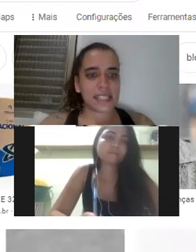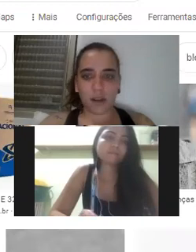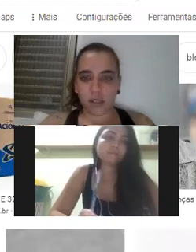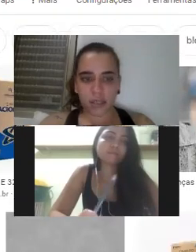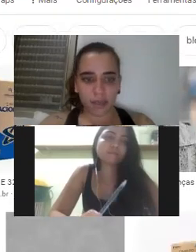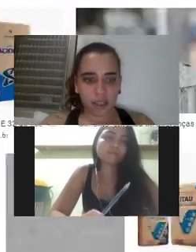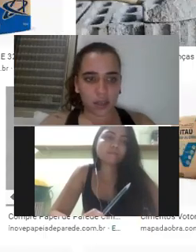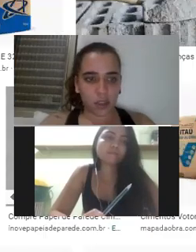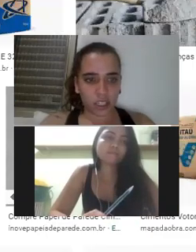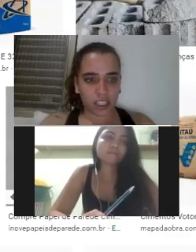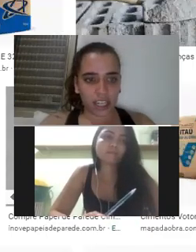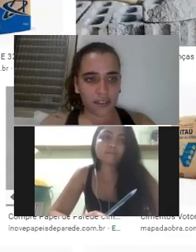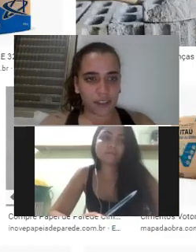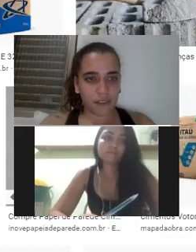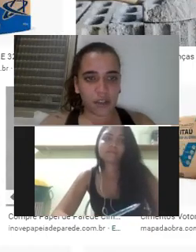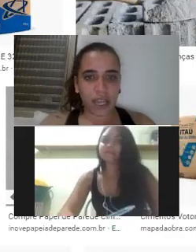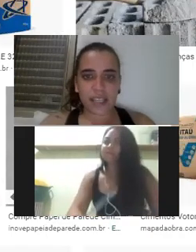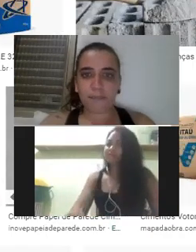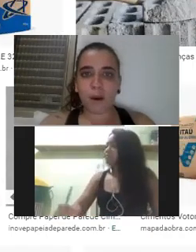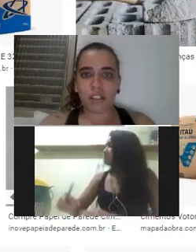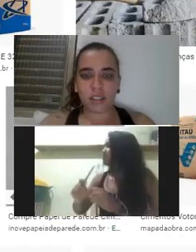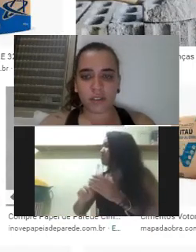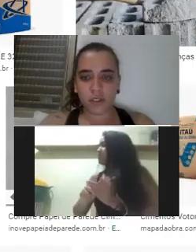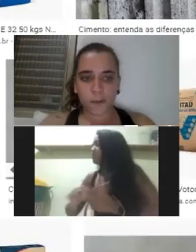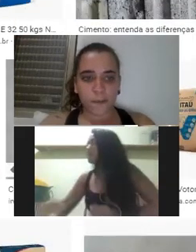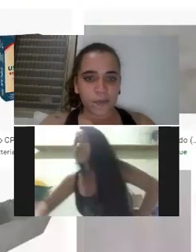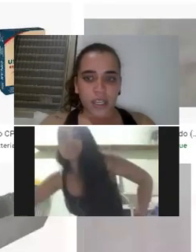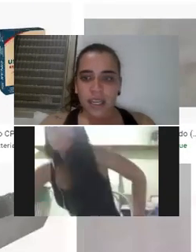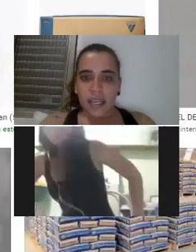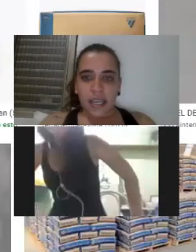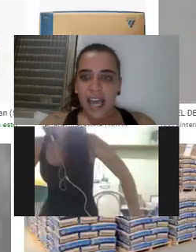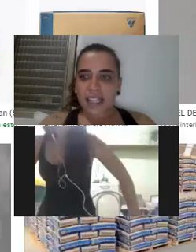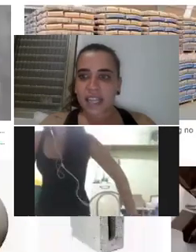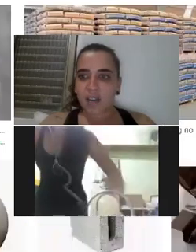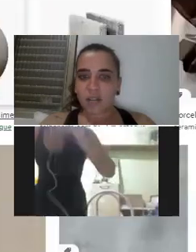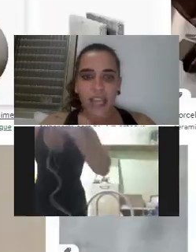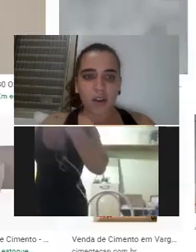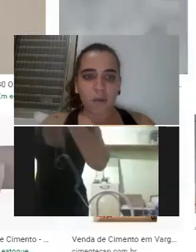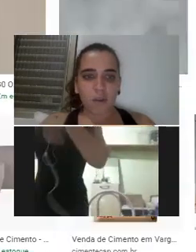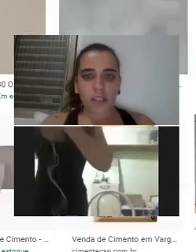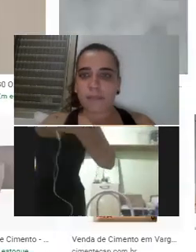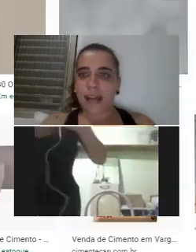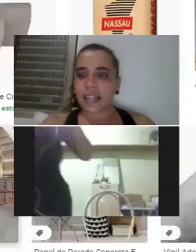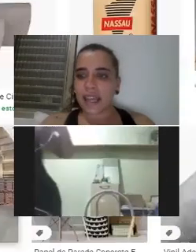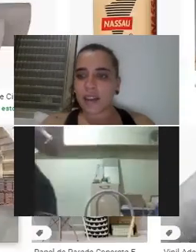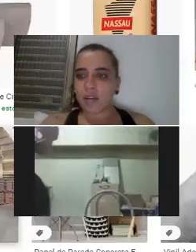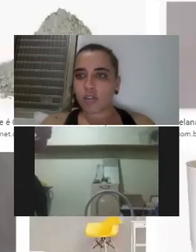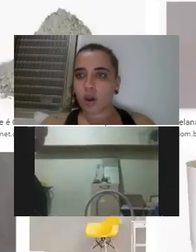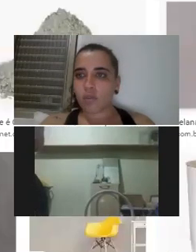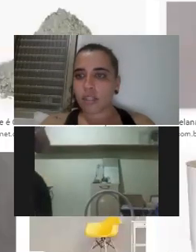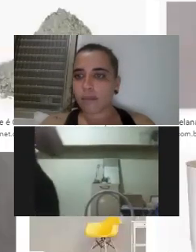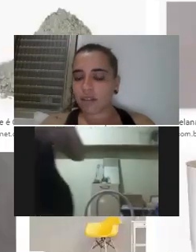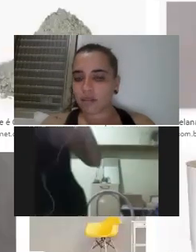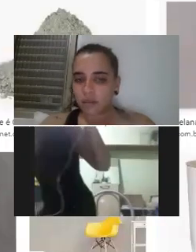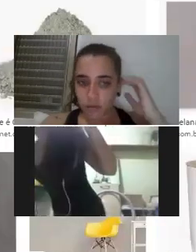é esse saco de cimento, que muita gente já deve ter visto, e esse pozinho. E aí tem como você bater